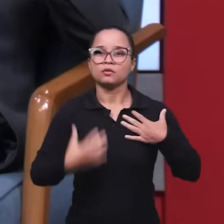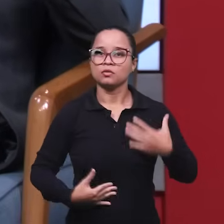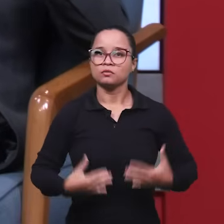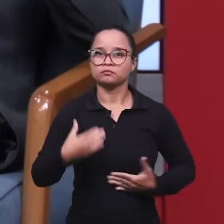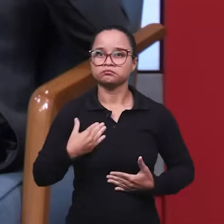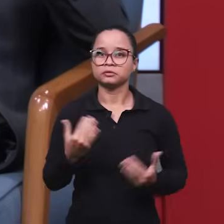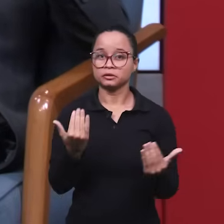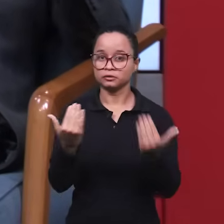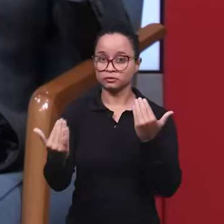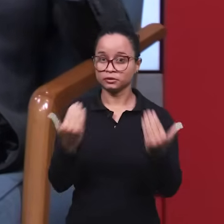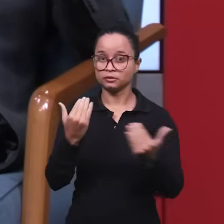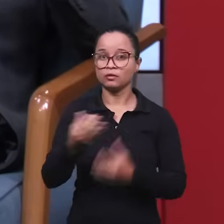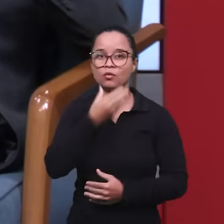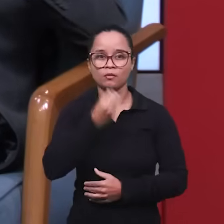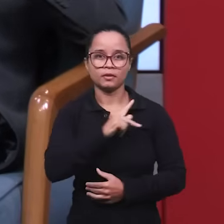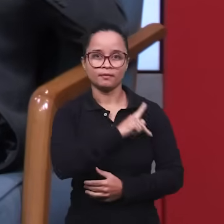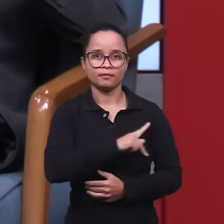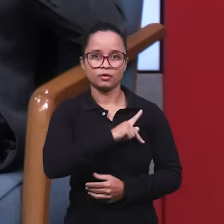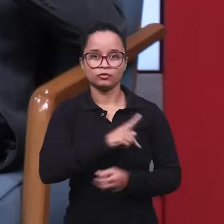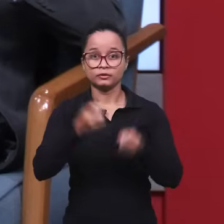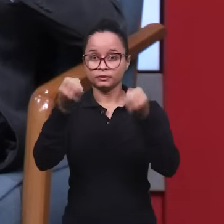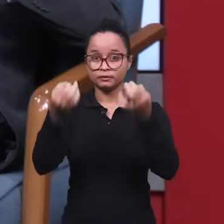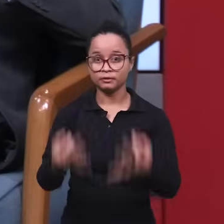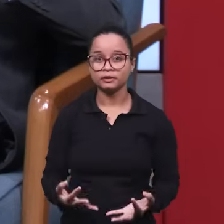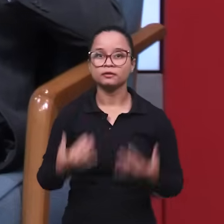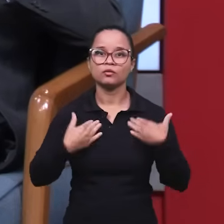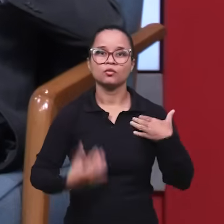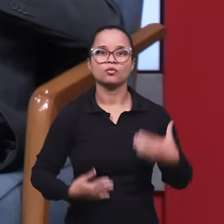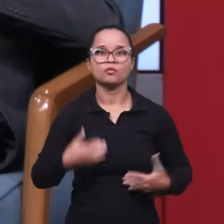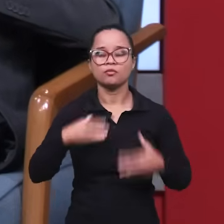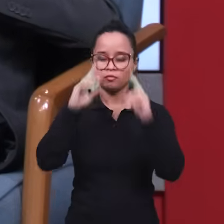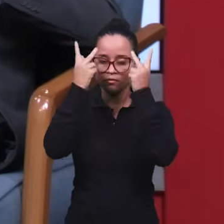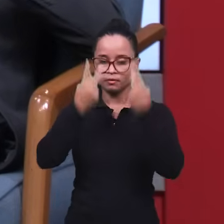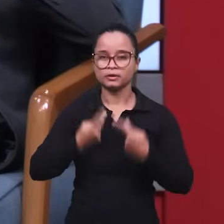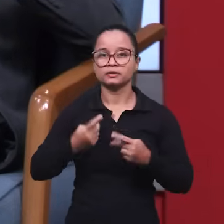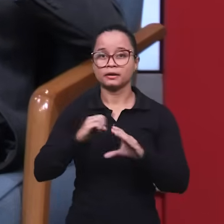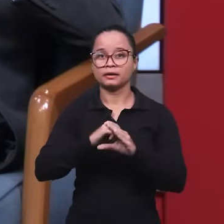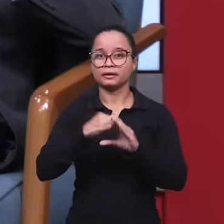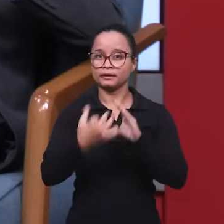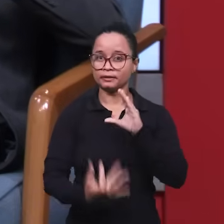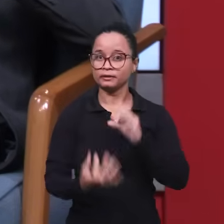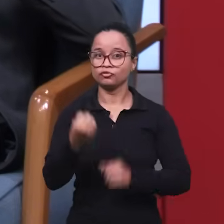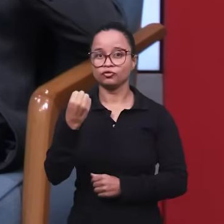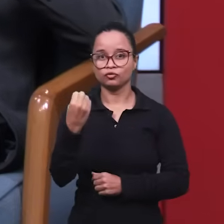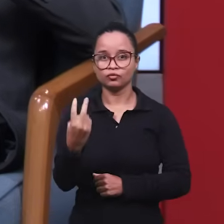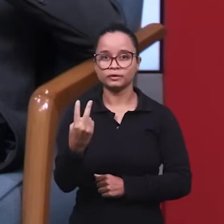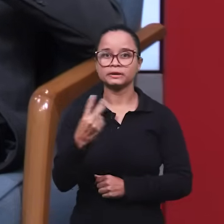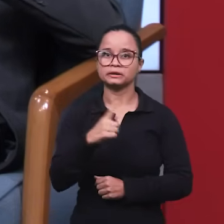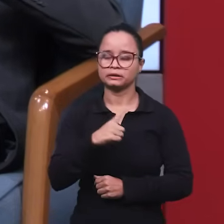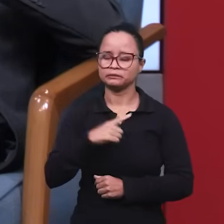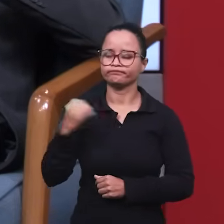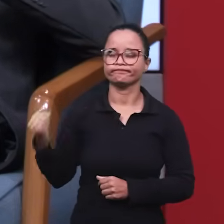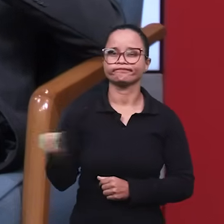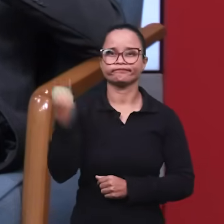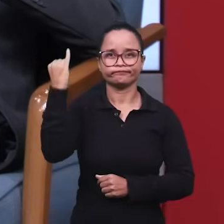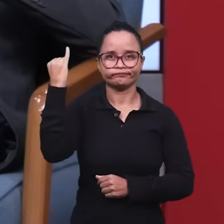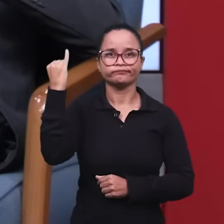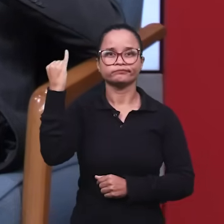corpo, e essa comparação que Paulo fala, o corpo humano tem duas características